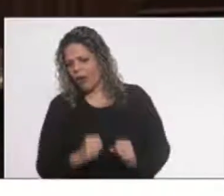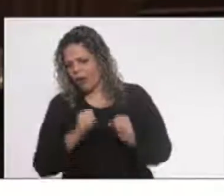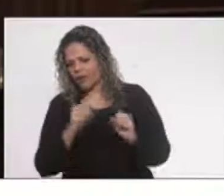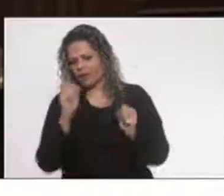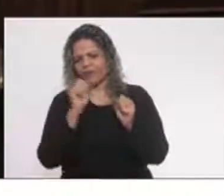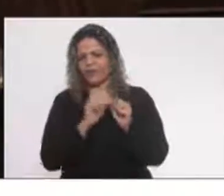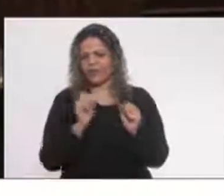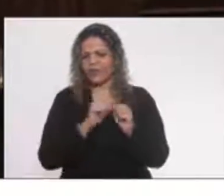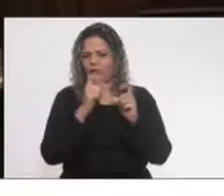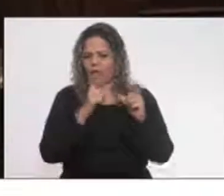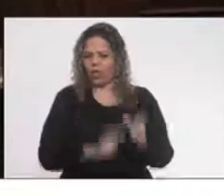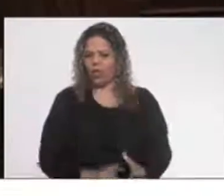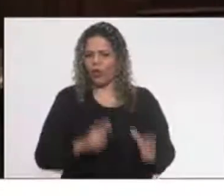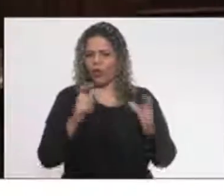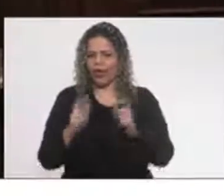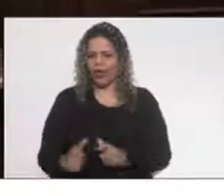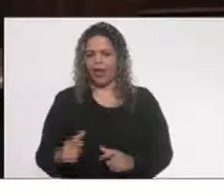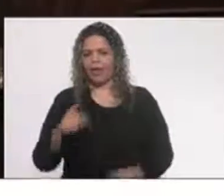desse lugar, que é do